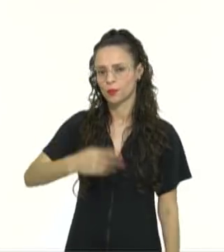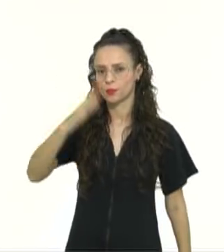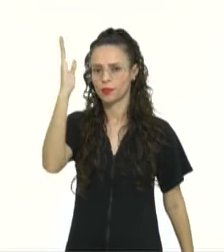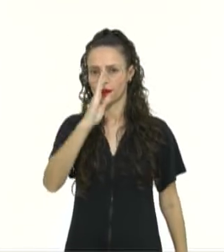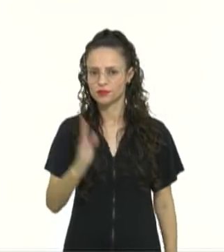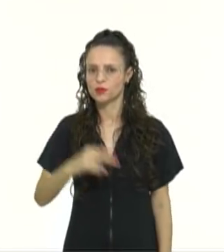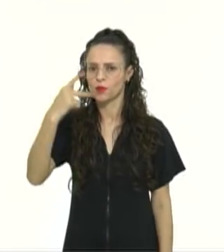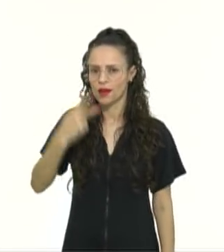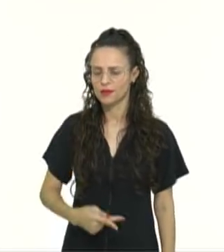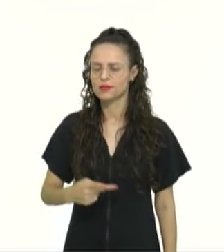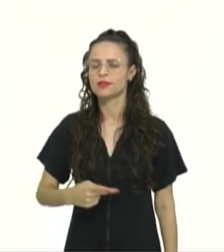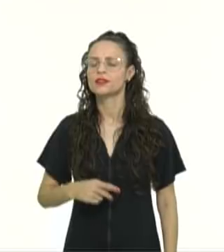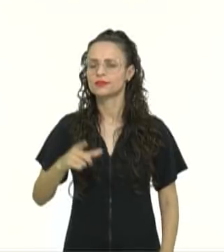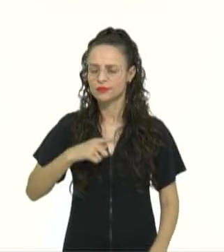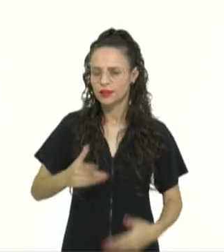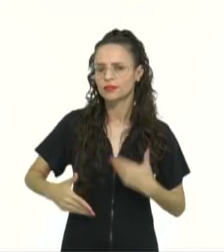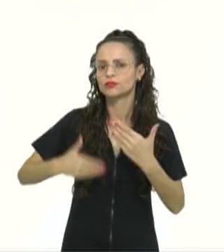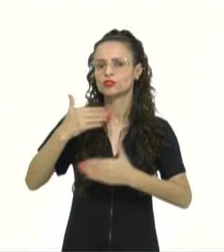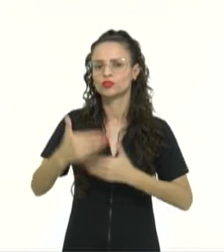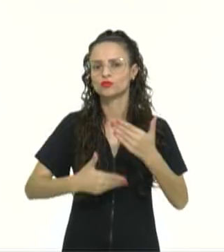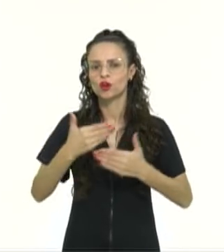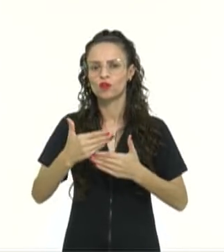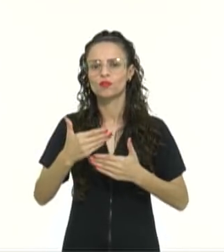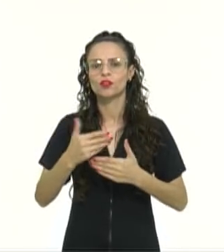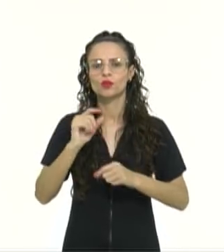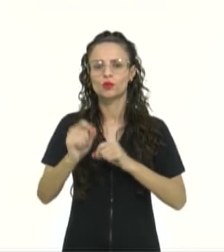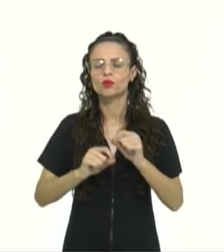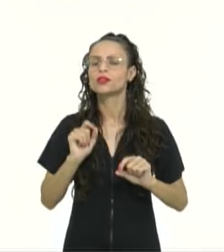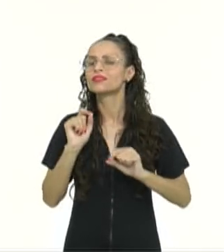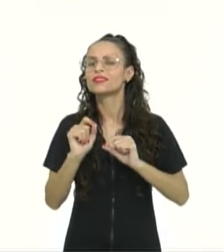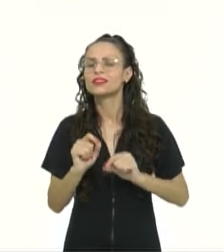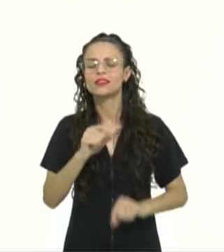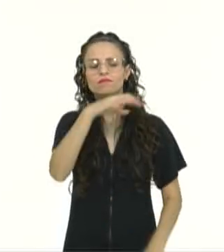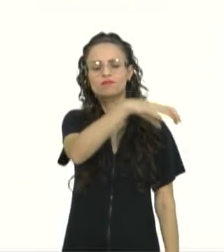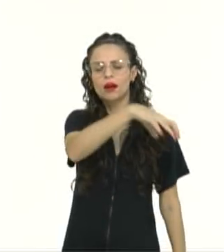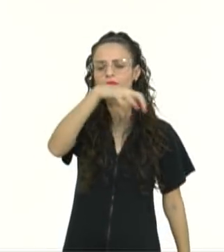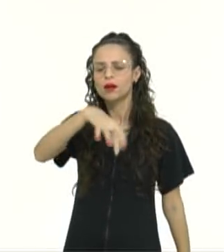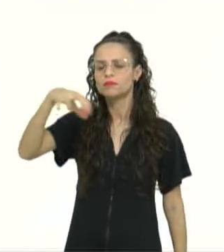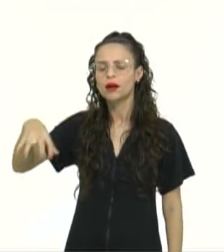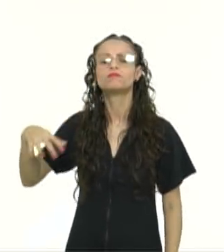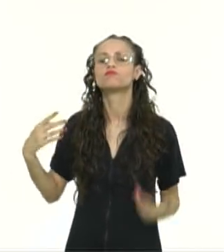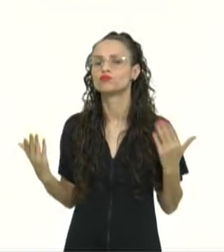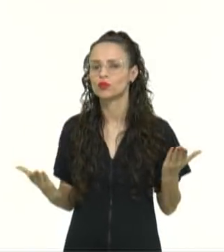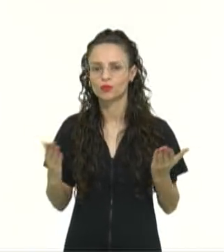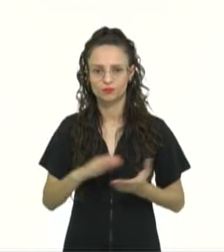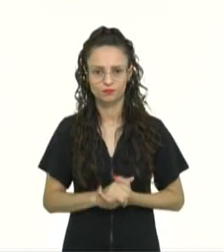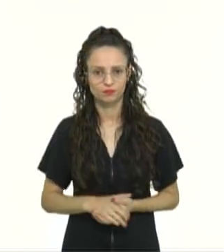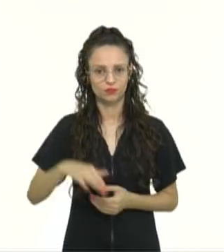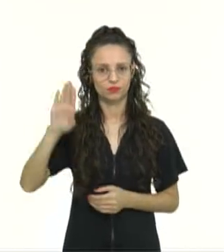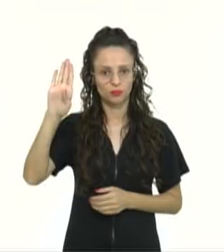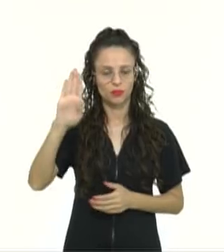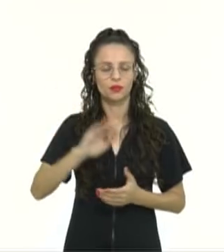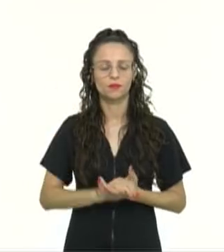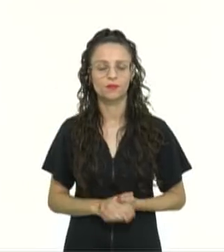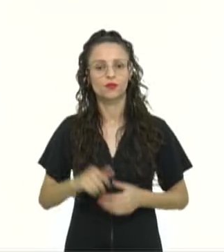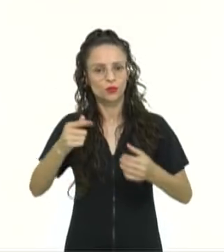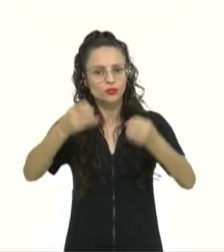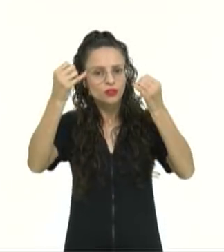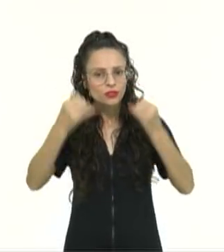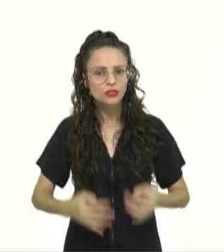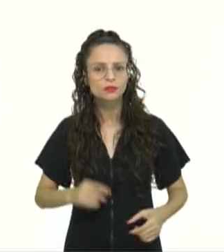Brasil desenvolve em seu território atividades de quais setores da economia? B. Cite